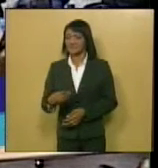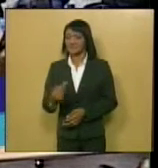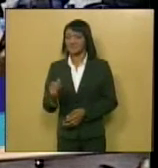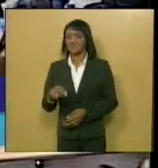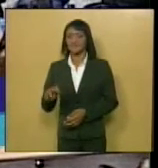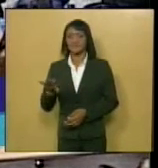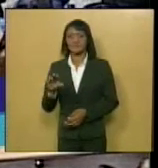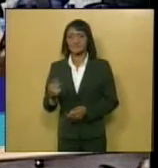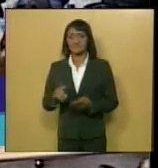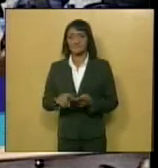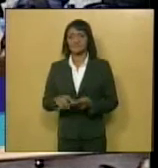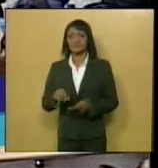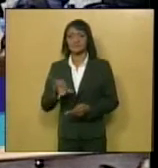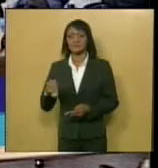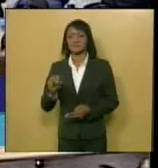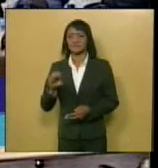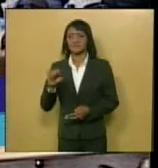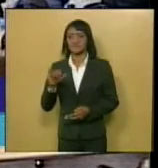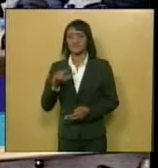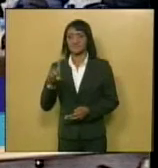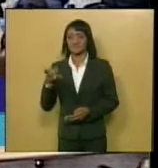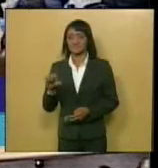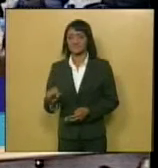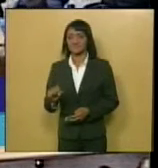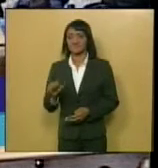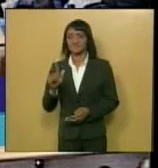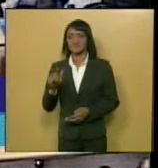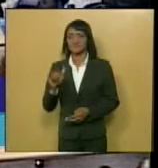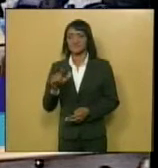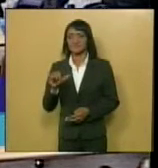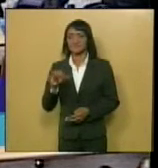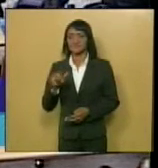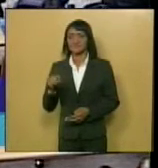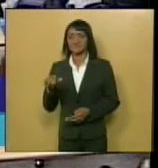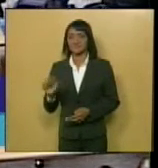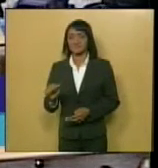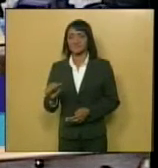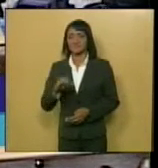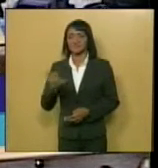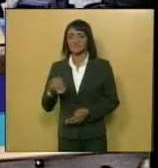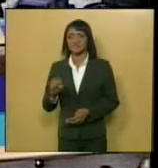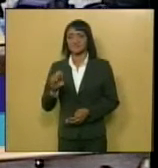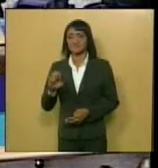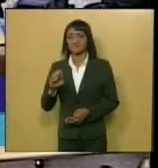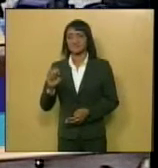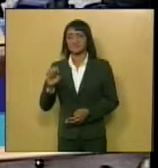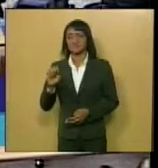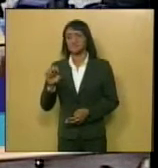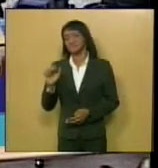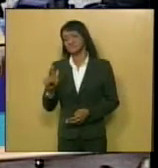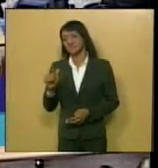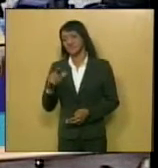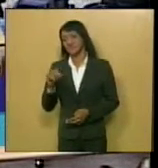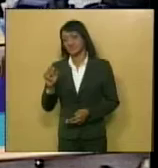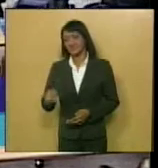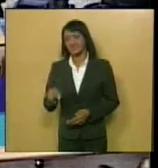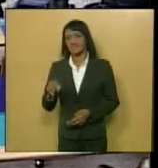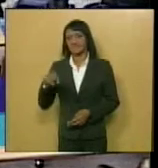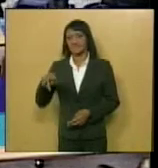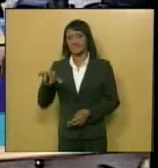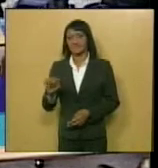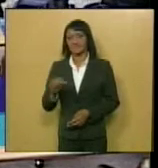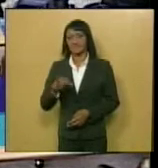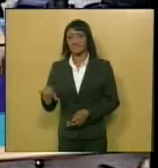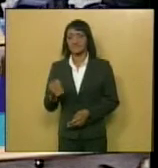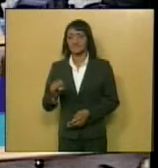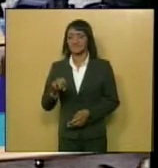Antônio, José Isa, Gilza, José Gilson, Maria José, netos